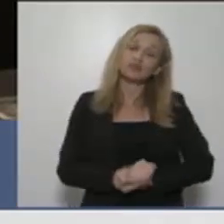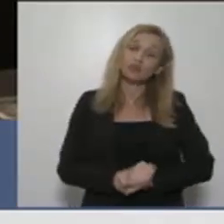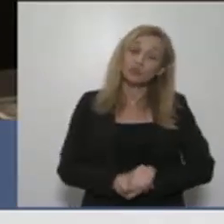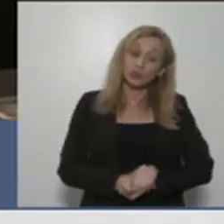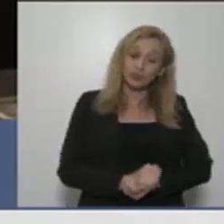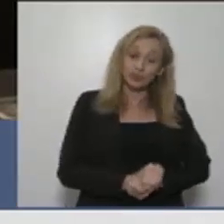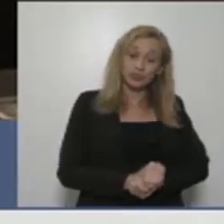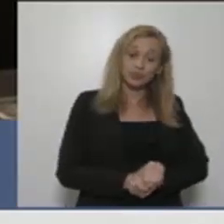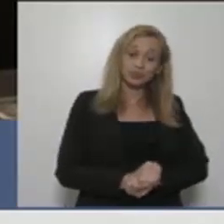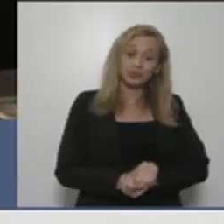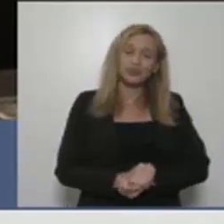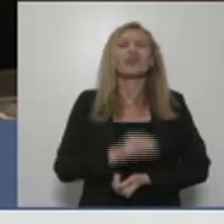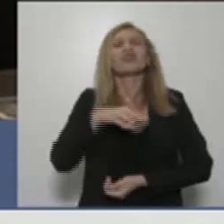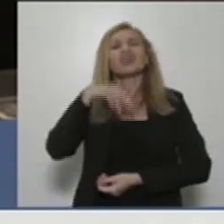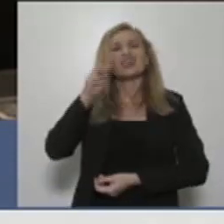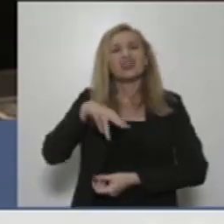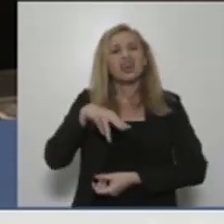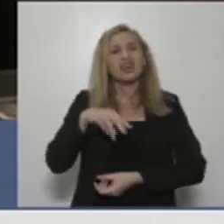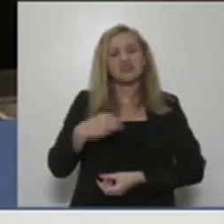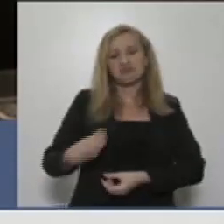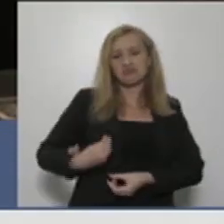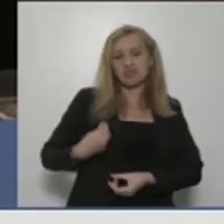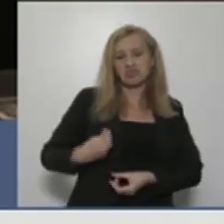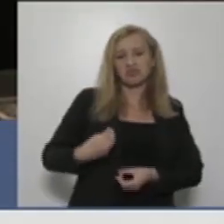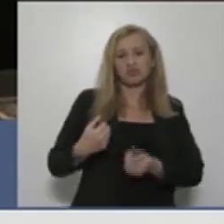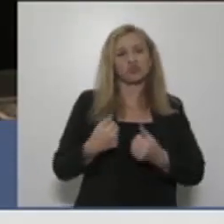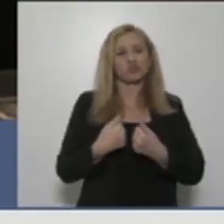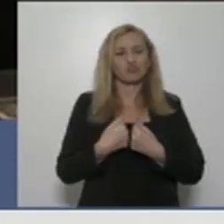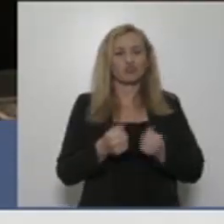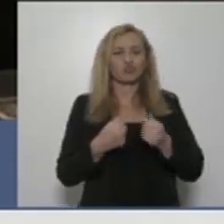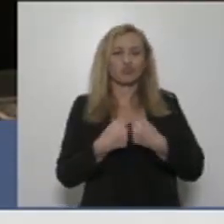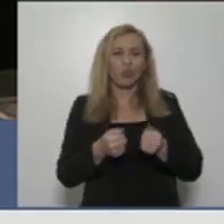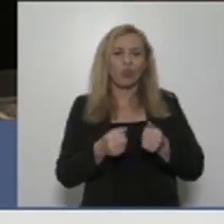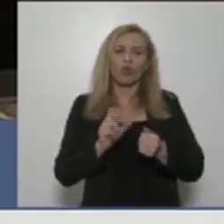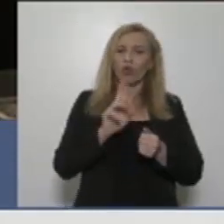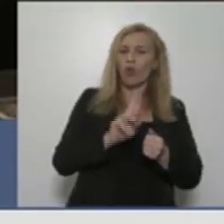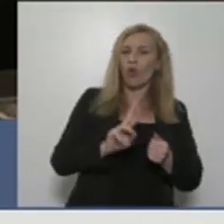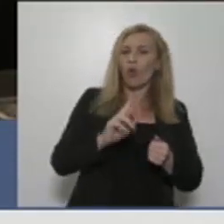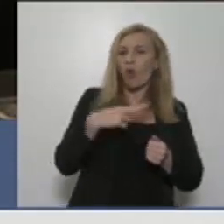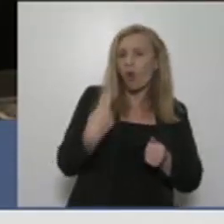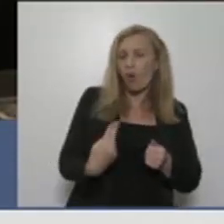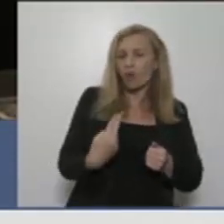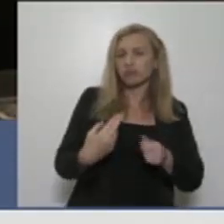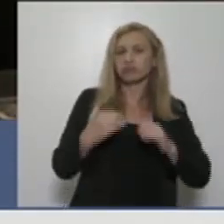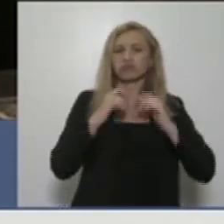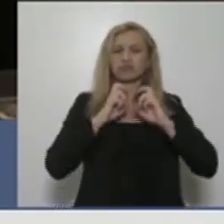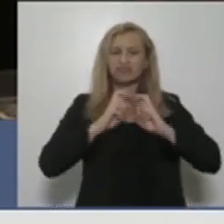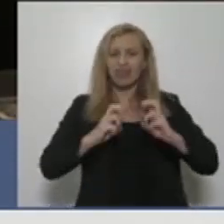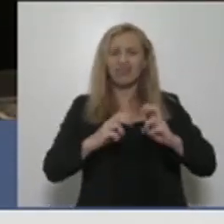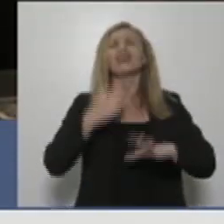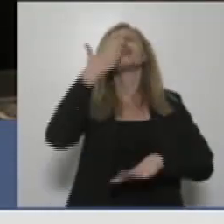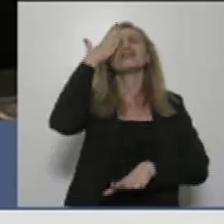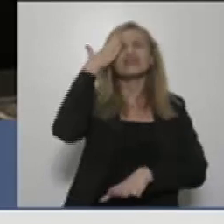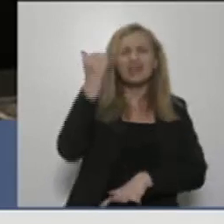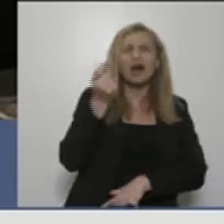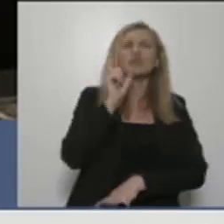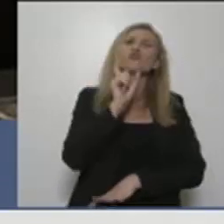né? Quem anda de ônibus, quem anda de trem, sabe o que